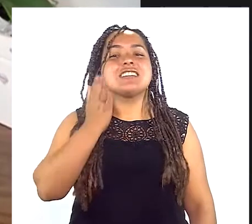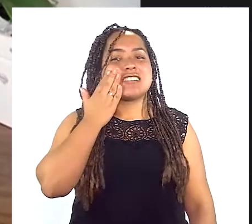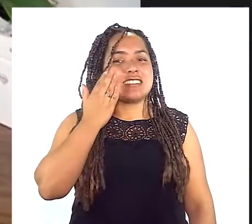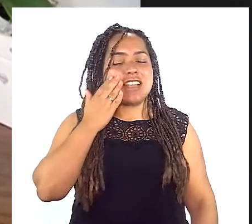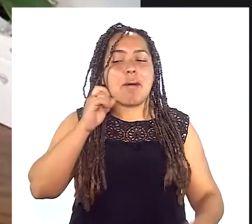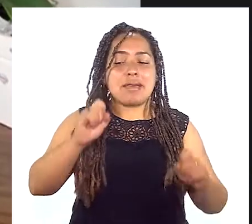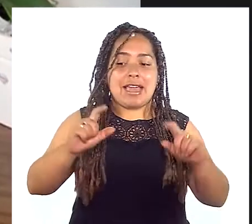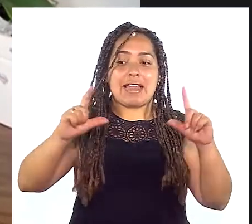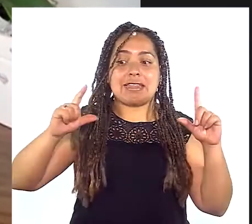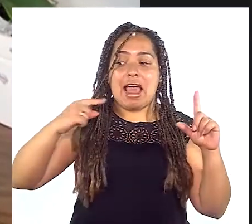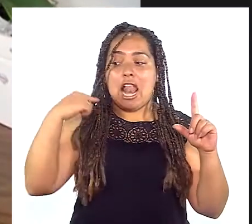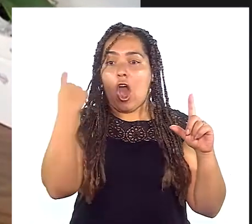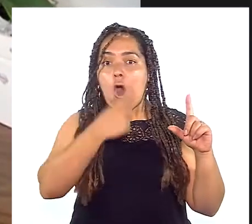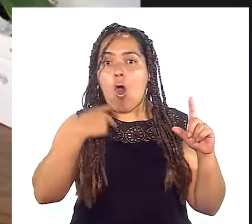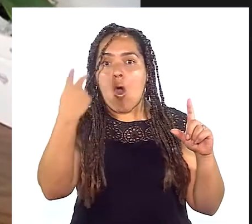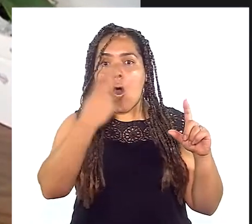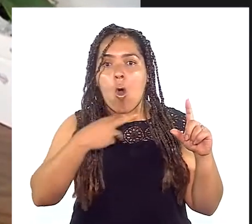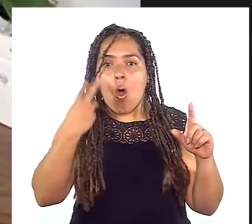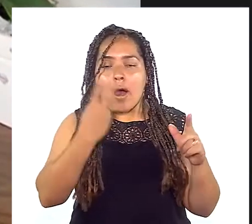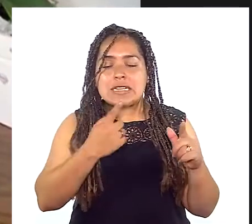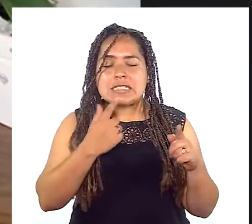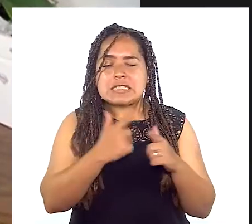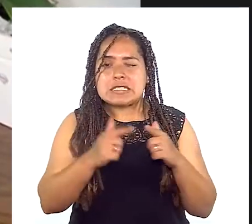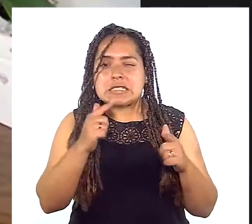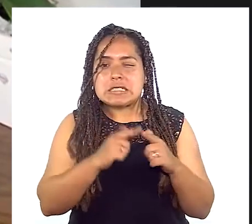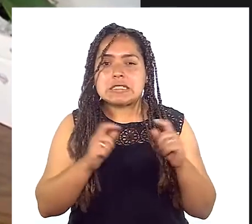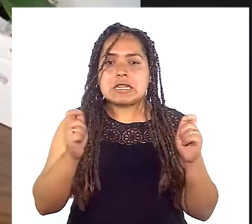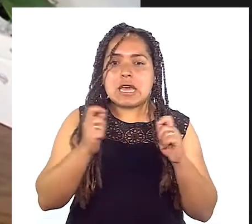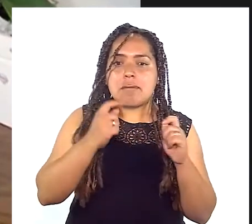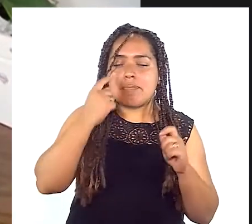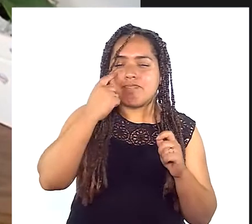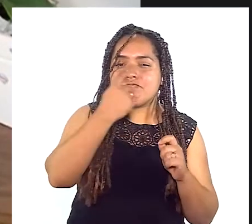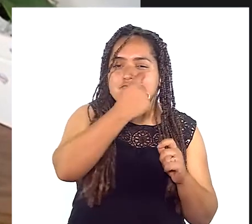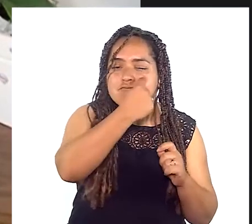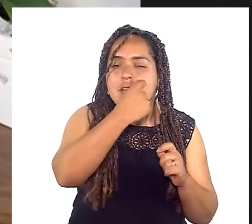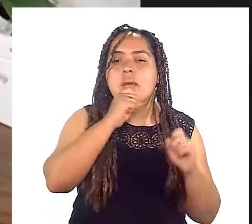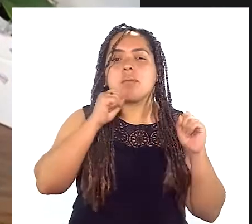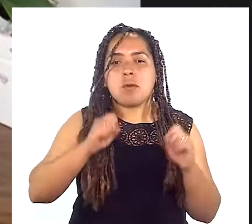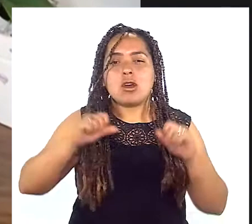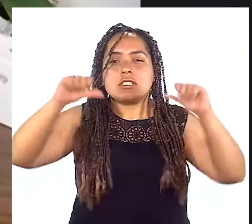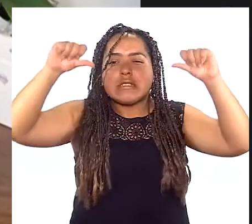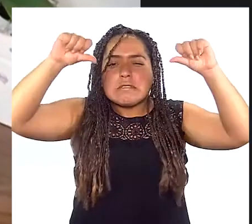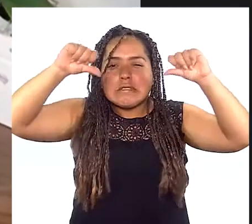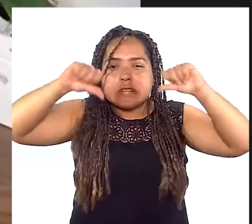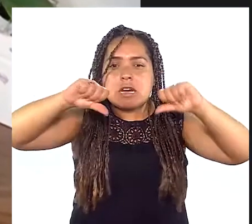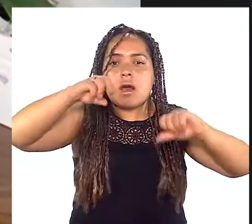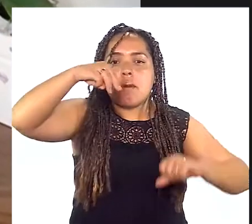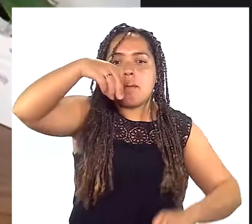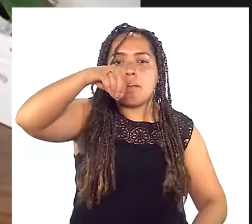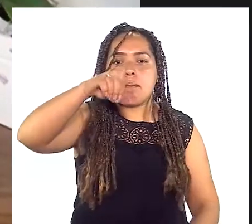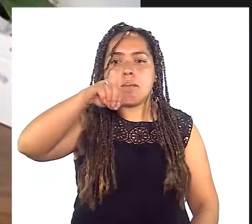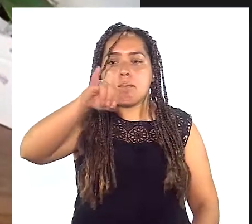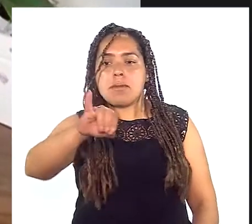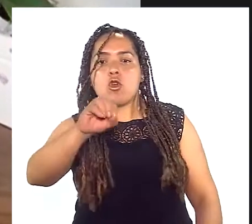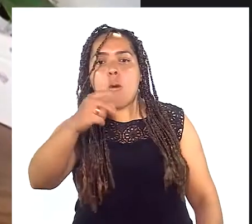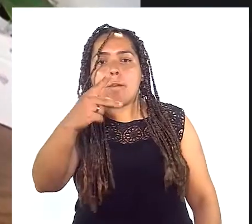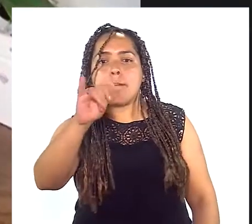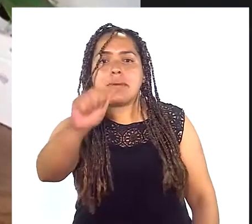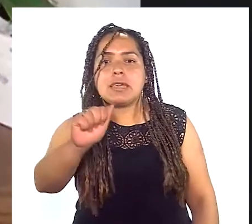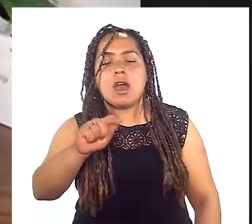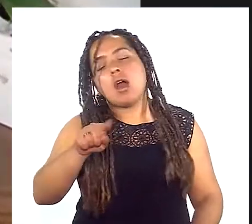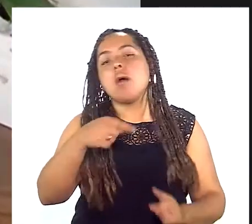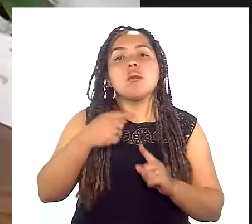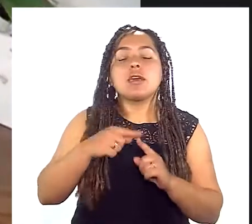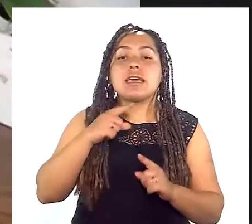que o excesso da tela, a luminosidade, ela pode proporcionar sim a miopia, né? Justamente porque você tem